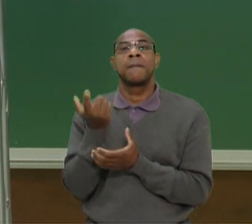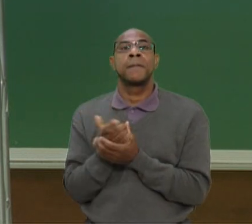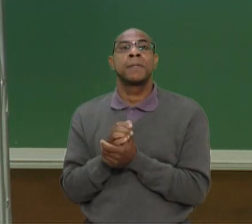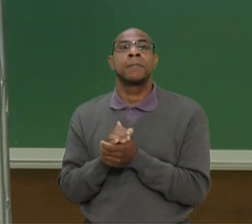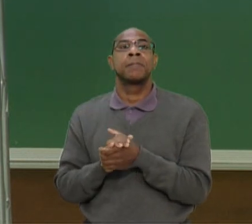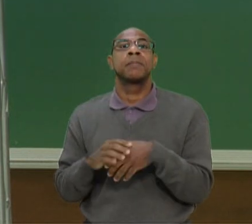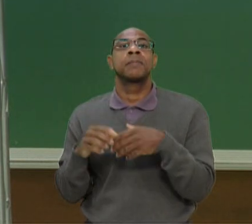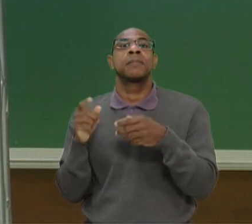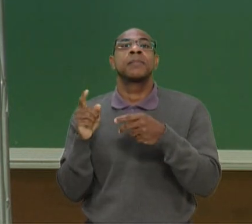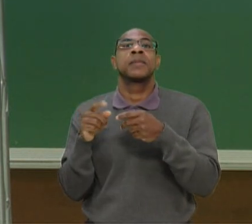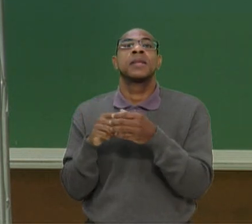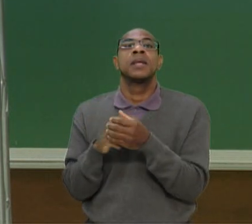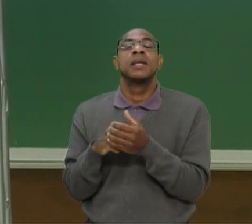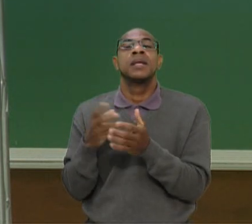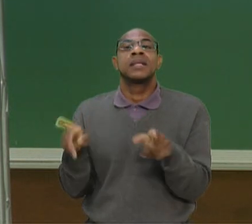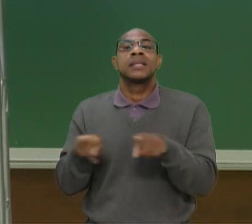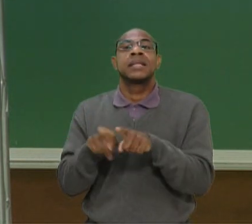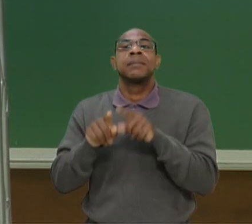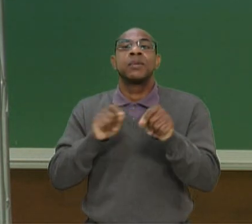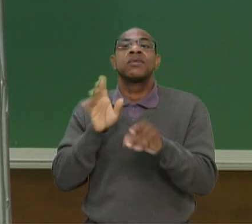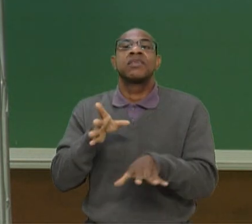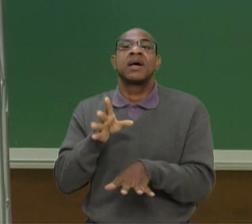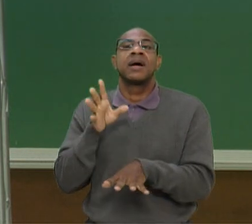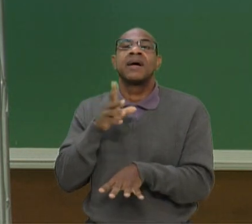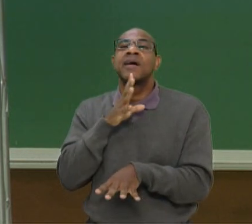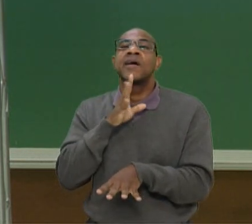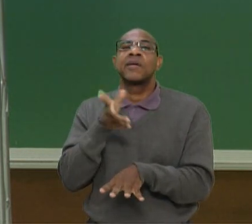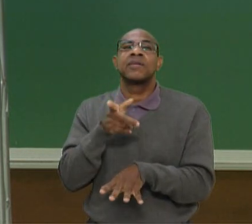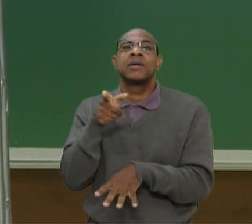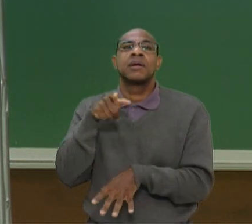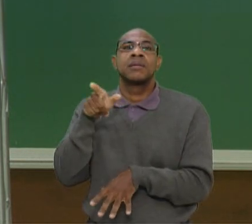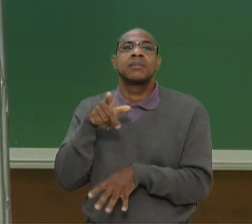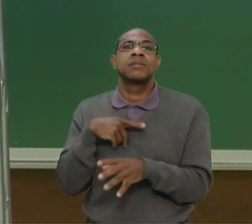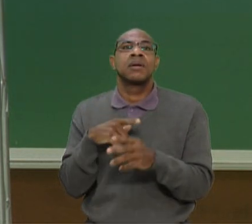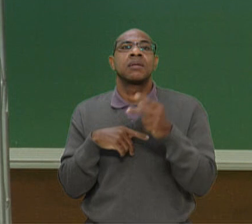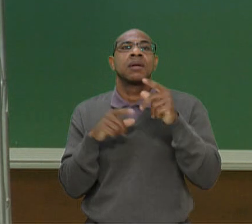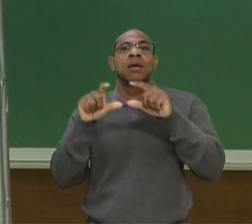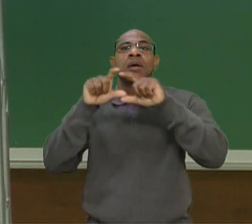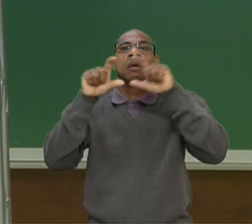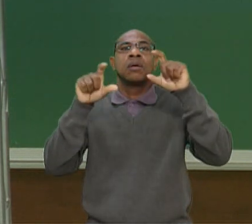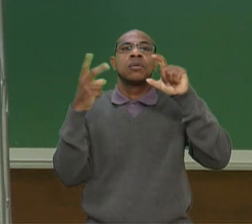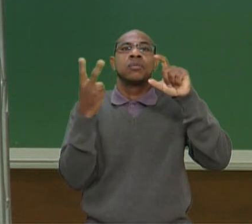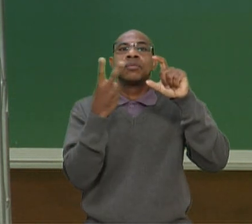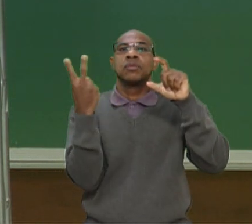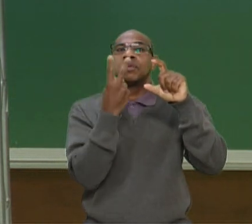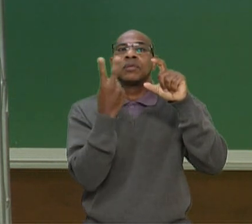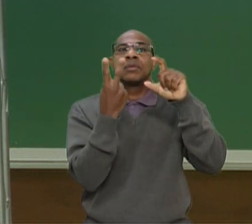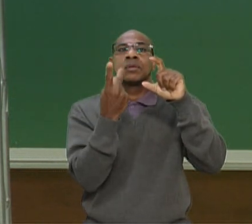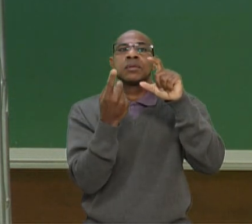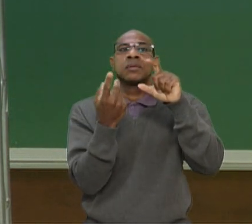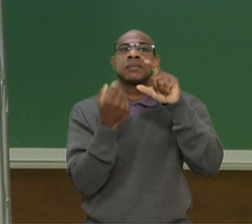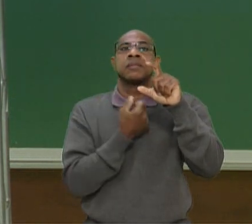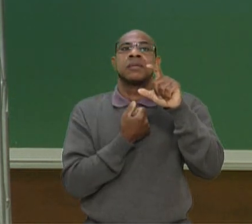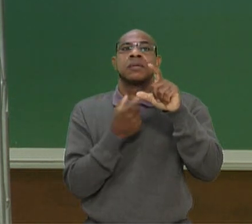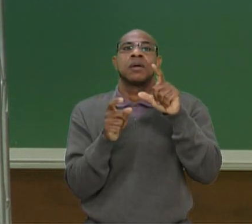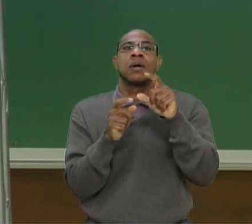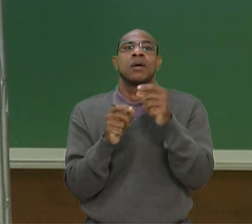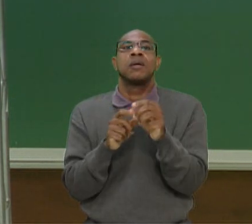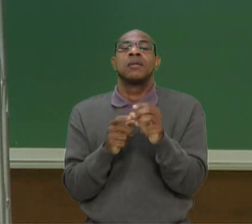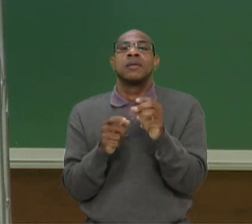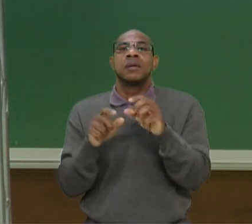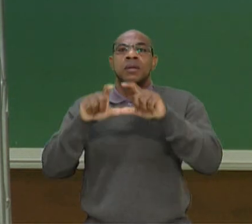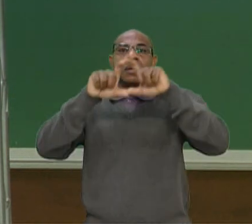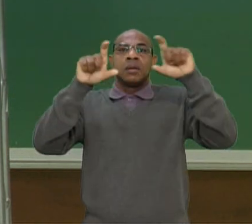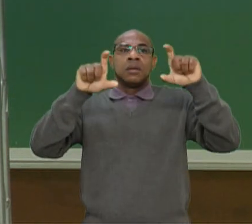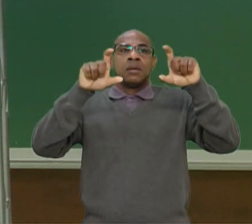que a gente vai usar nessa primeira leva de exercícios. Então, aqui eu coloquei dois números complexos. O complexo Z e o